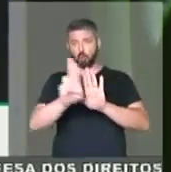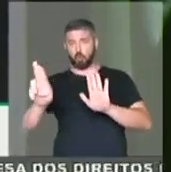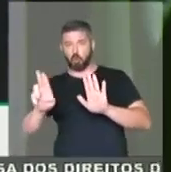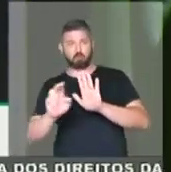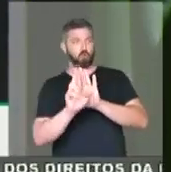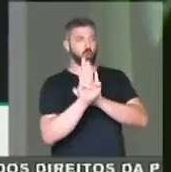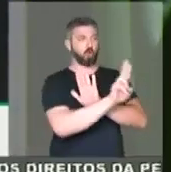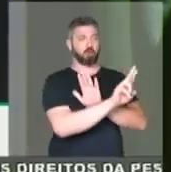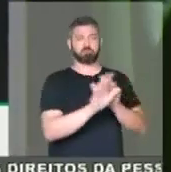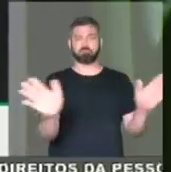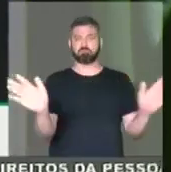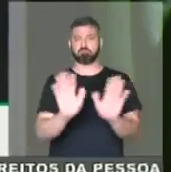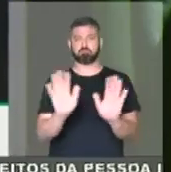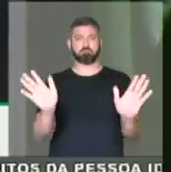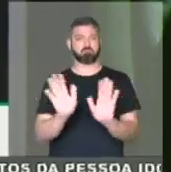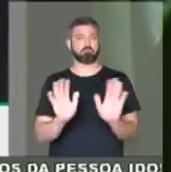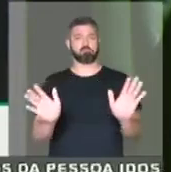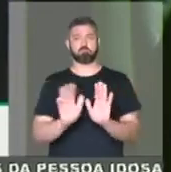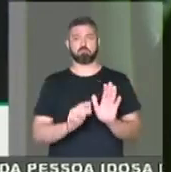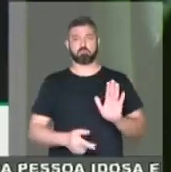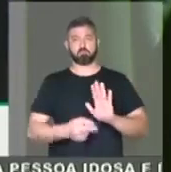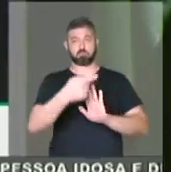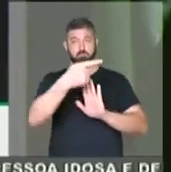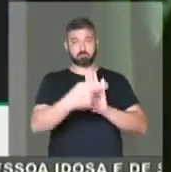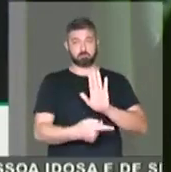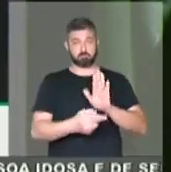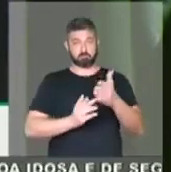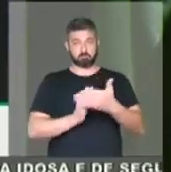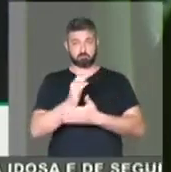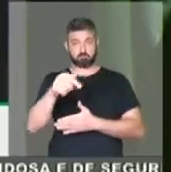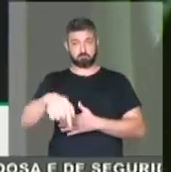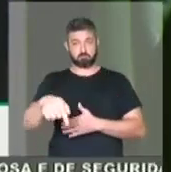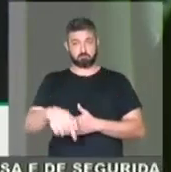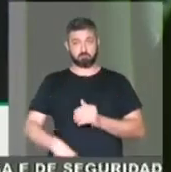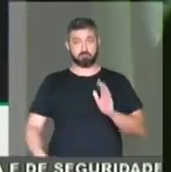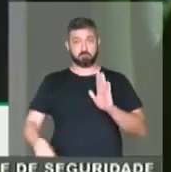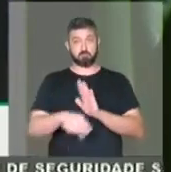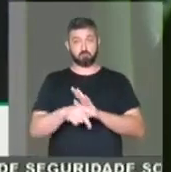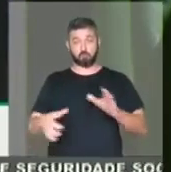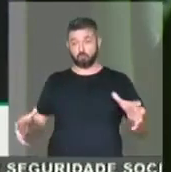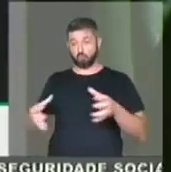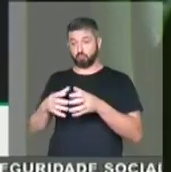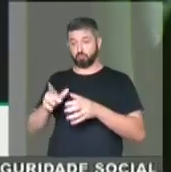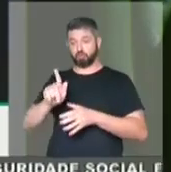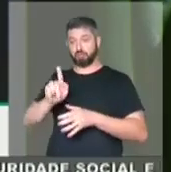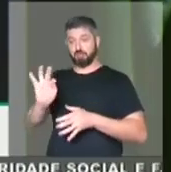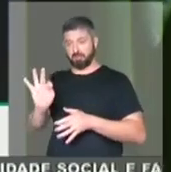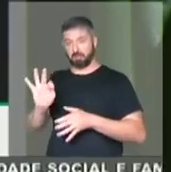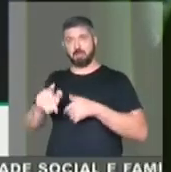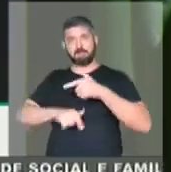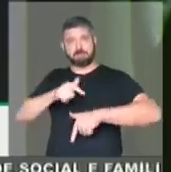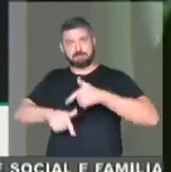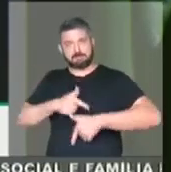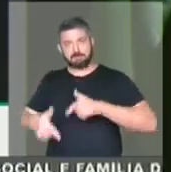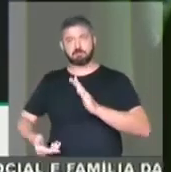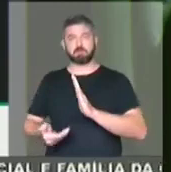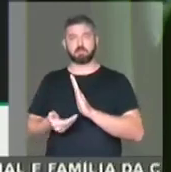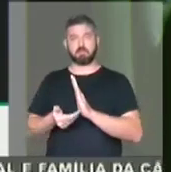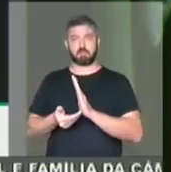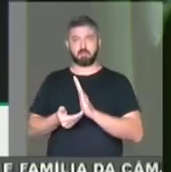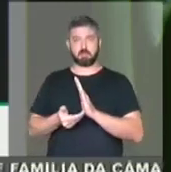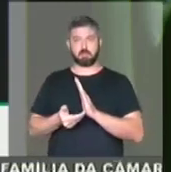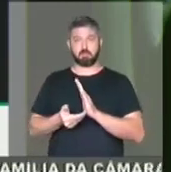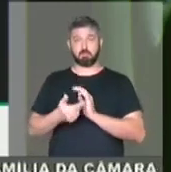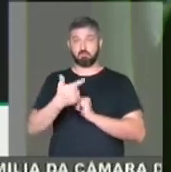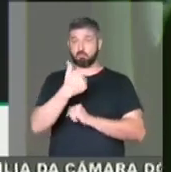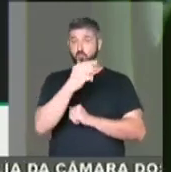sobrenome. Esse projeto aprovado aqui é um projeto de um grupo de trabalho que trabalhou nessa casa, deputados e